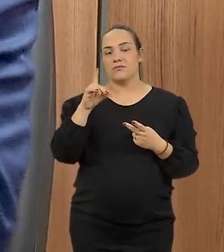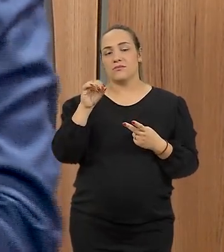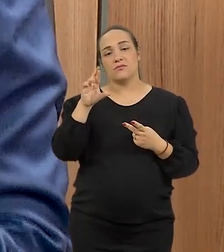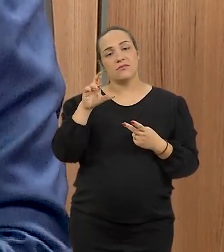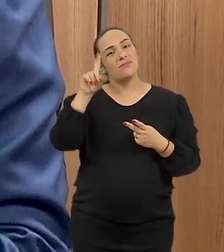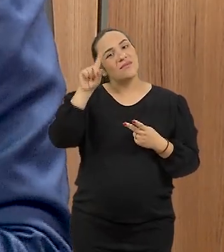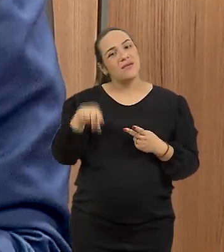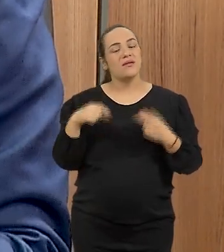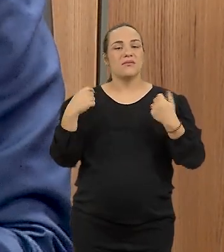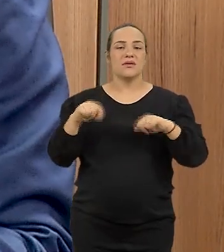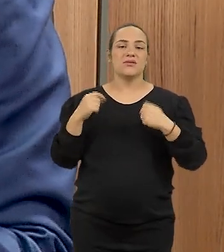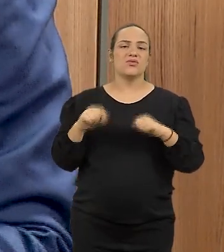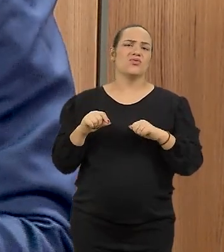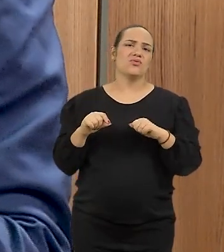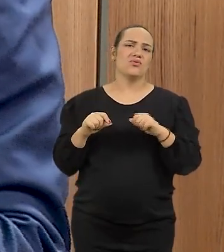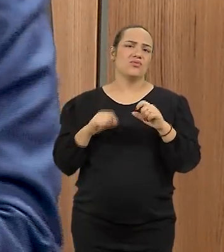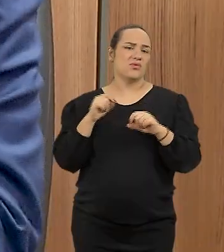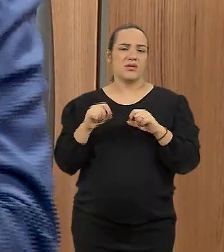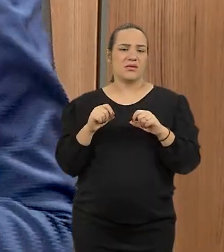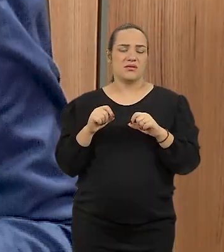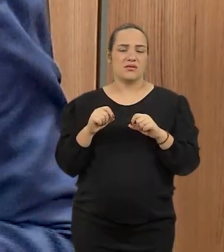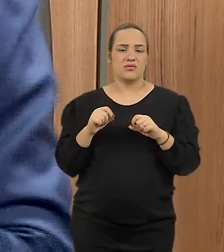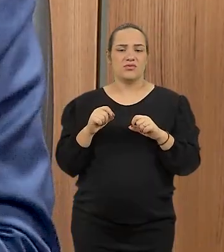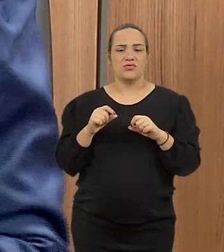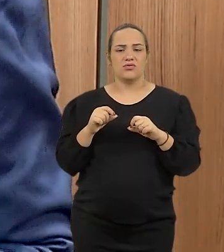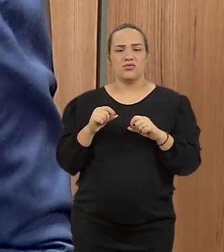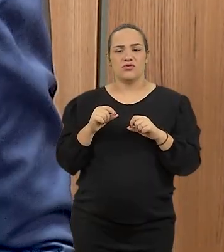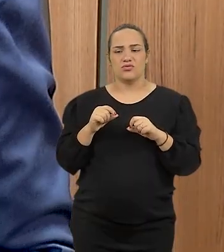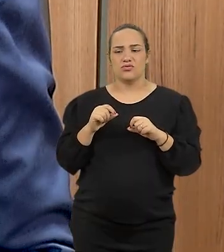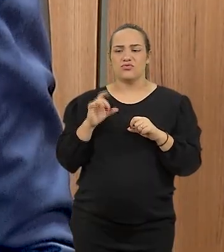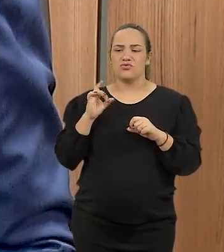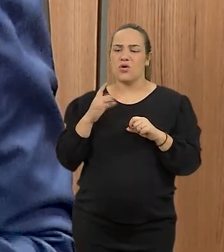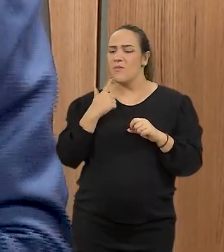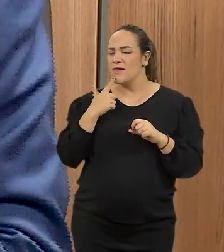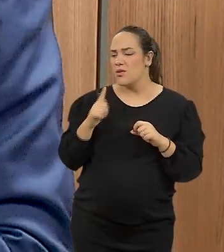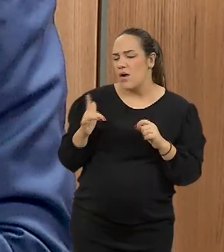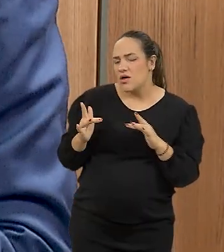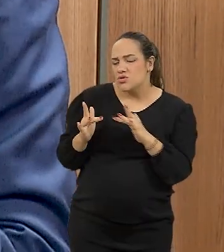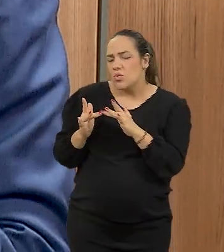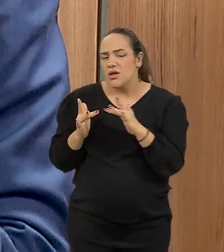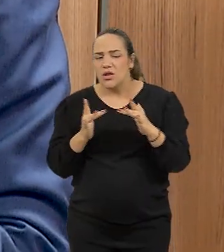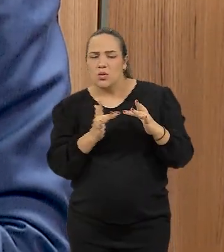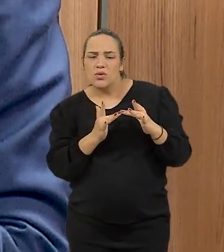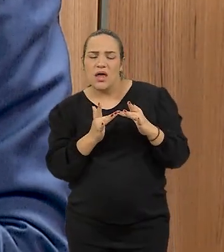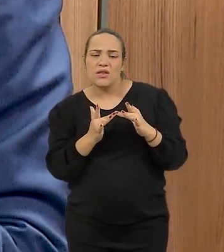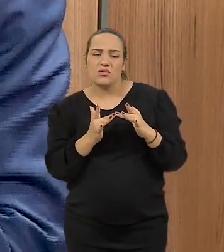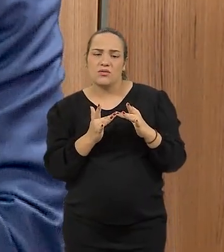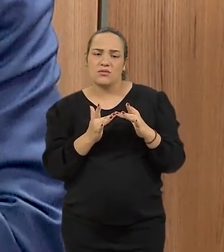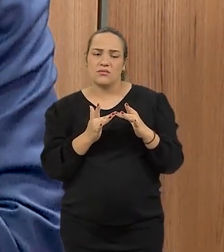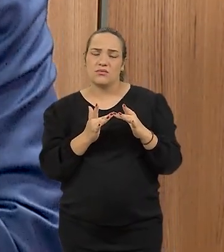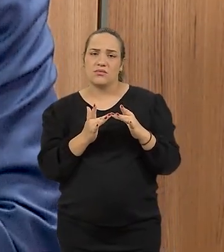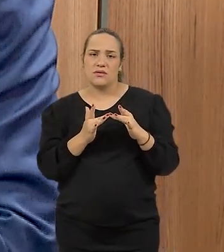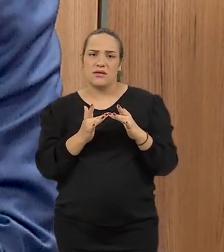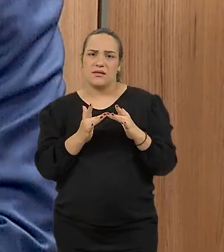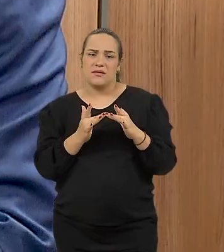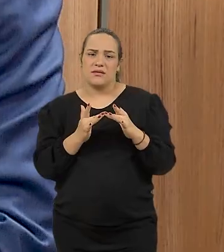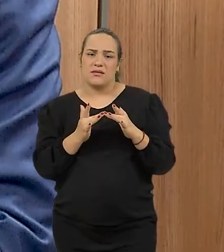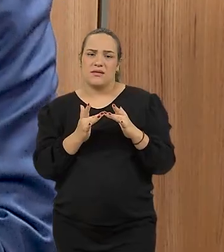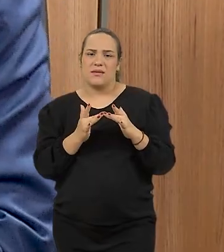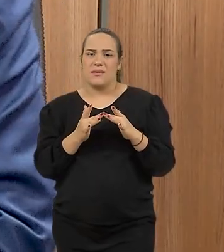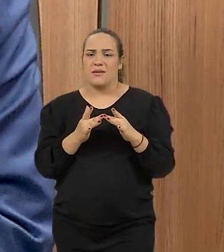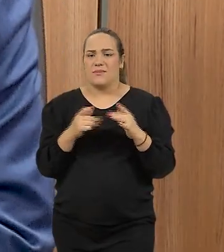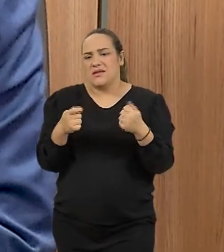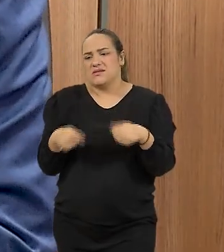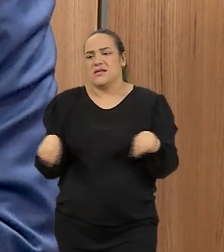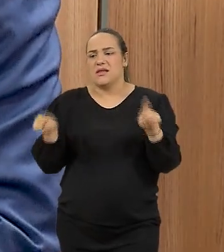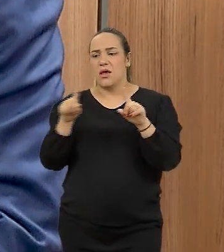mediador, especialmente o mediador, ele teria que ter apenas uma linguagem de aproximação da comunicação. Não havia necessidade de